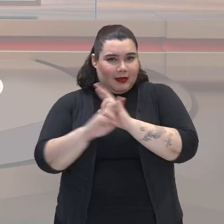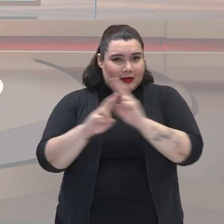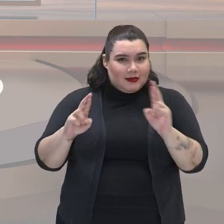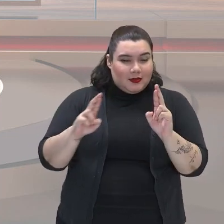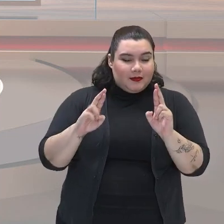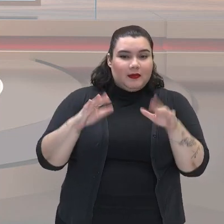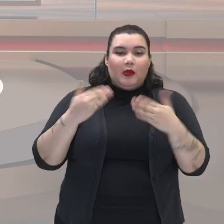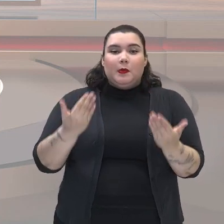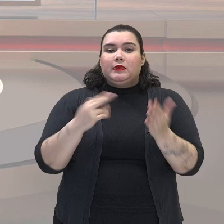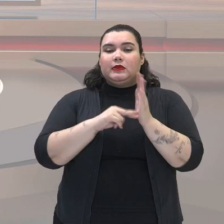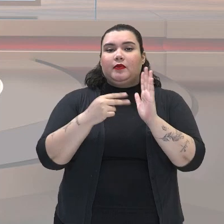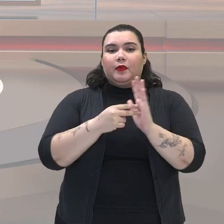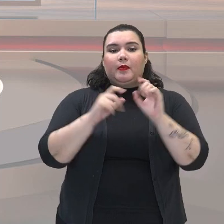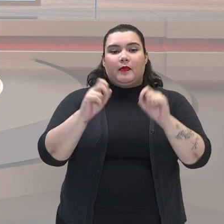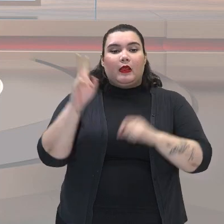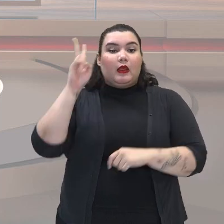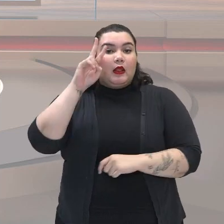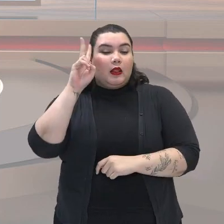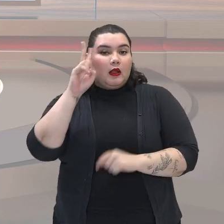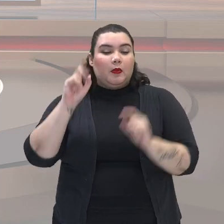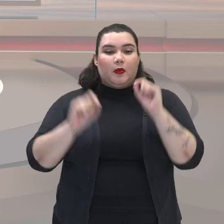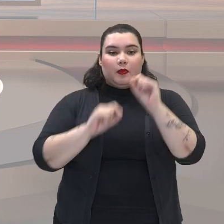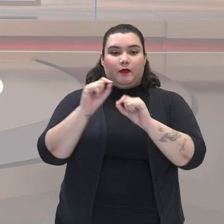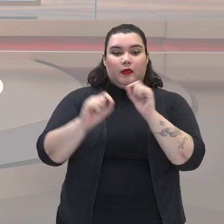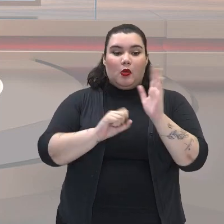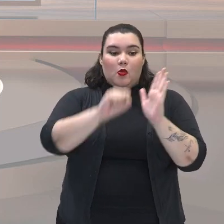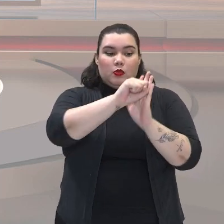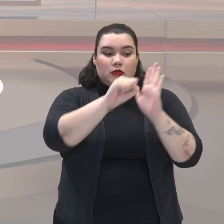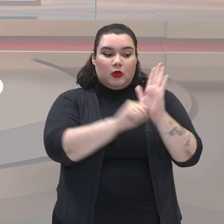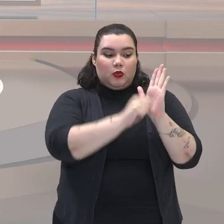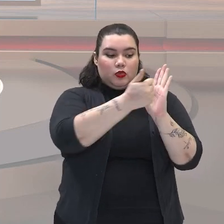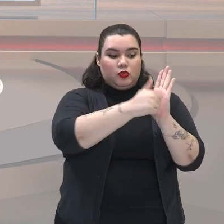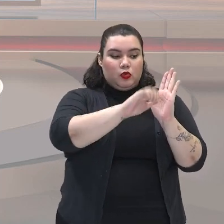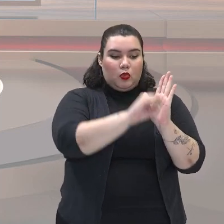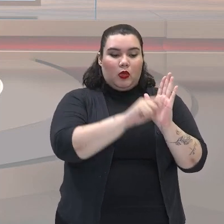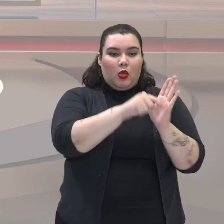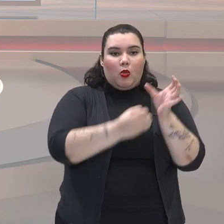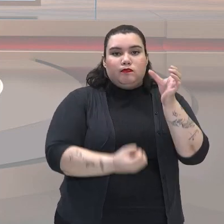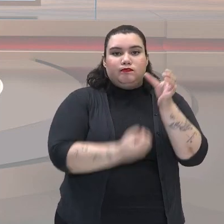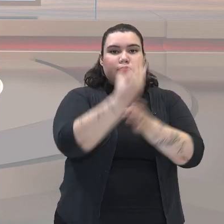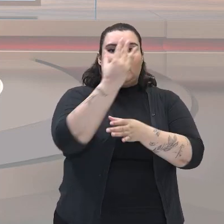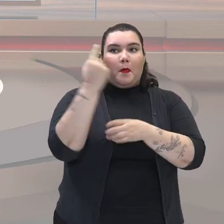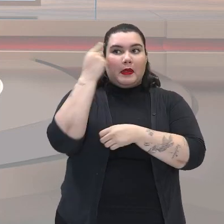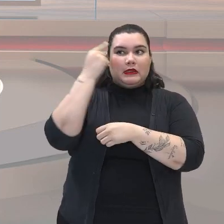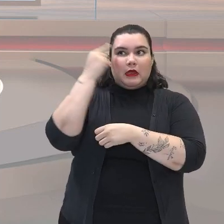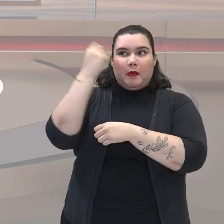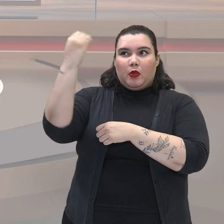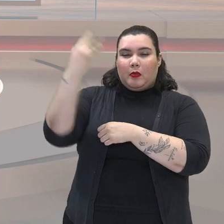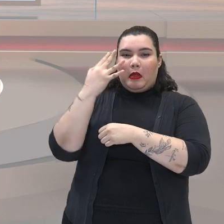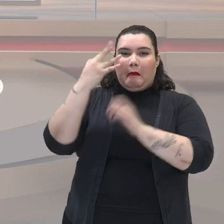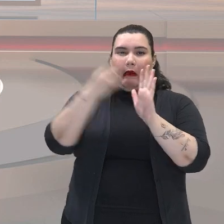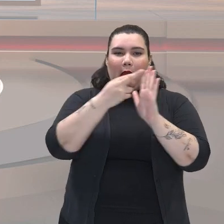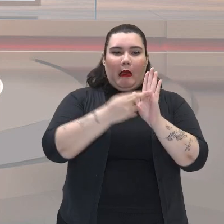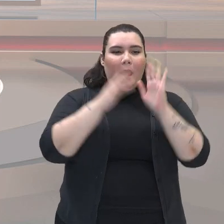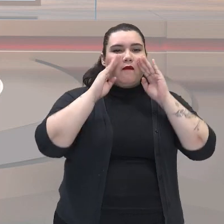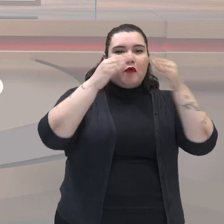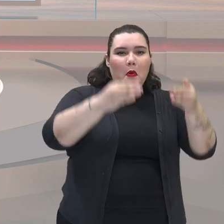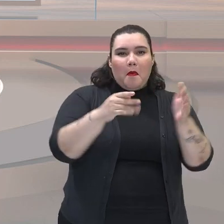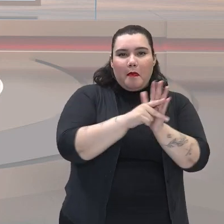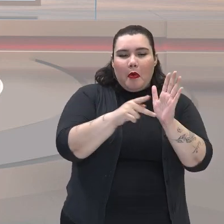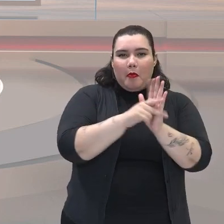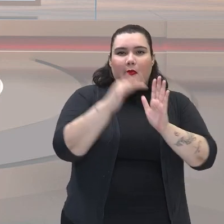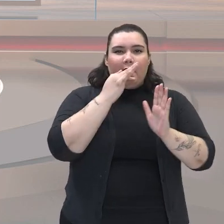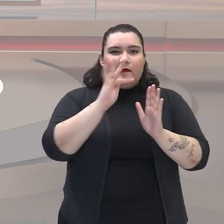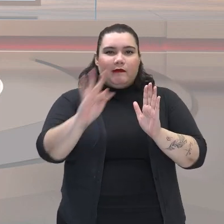seja, lembra que no século XVIII surge o pensamento iluminista, mas ele não fica restrito ali à França, não